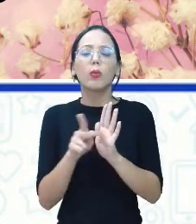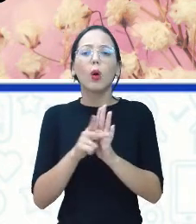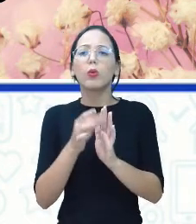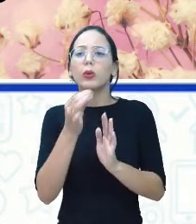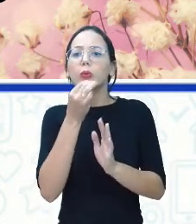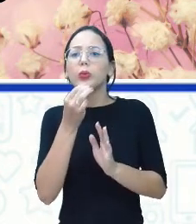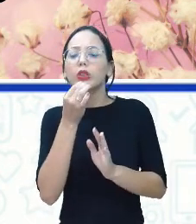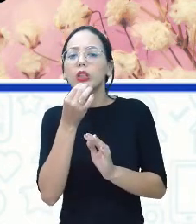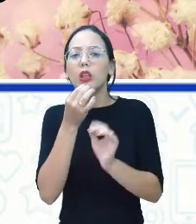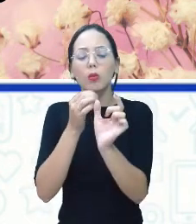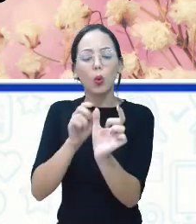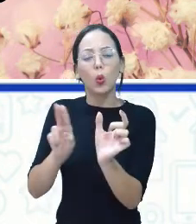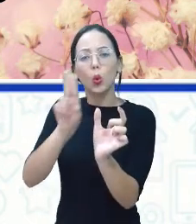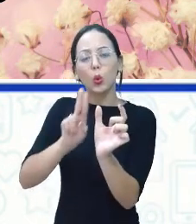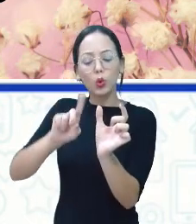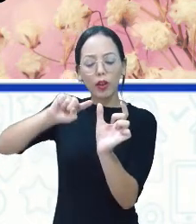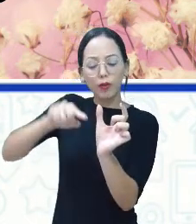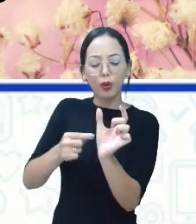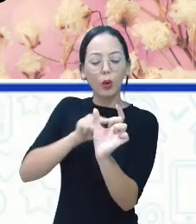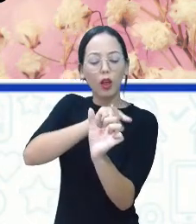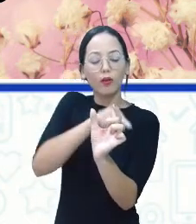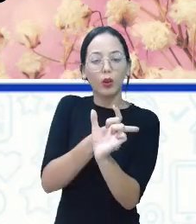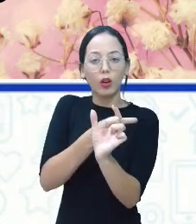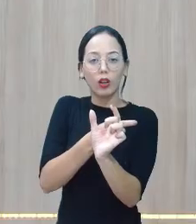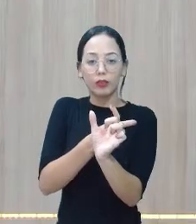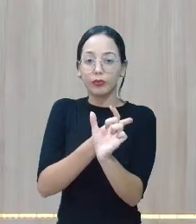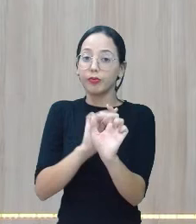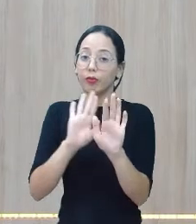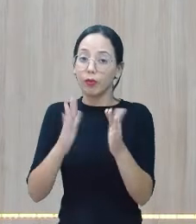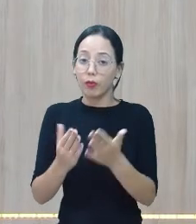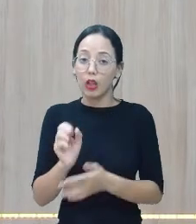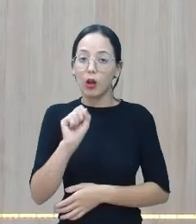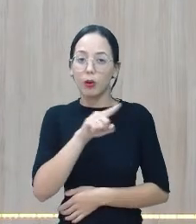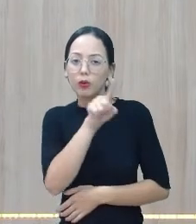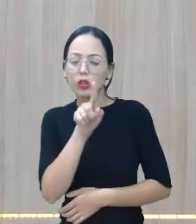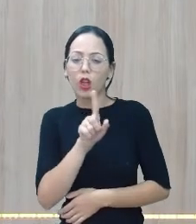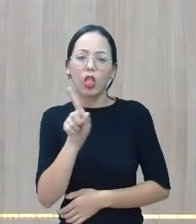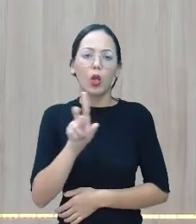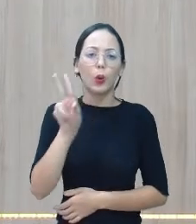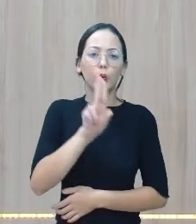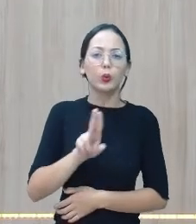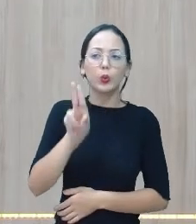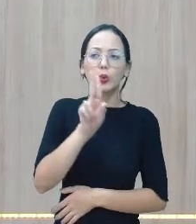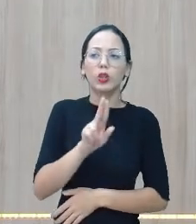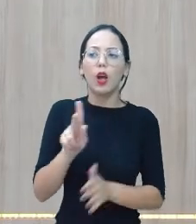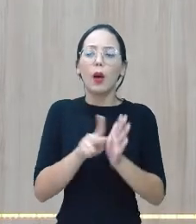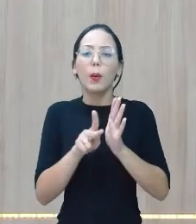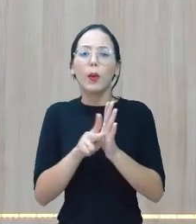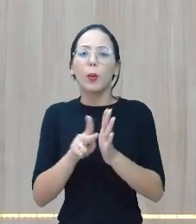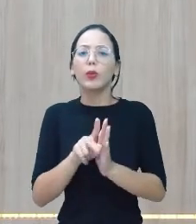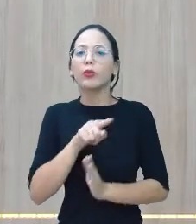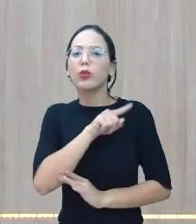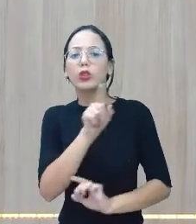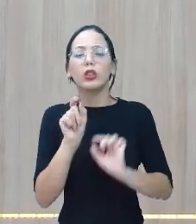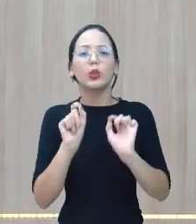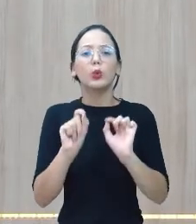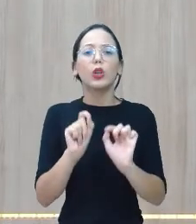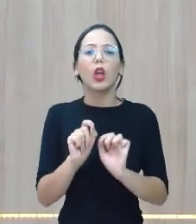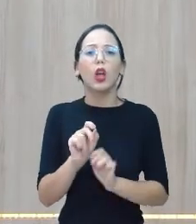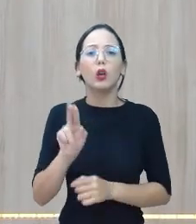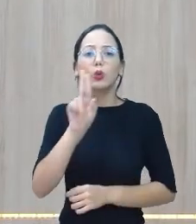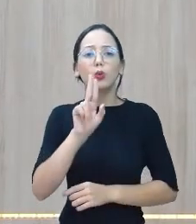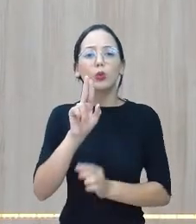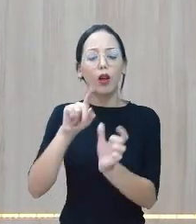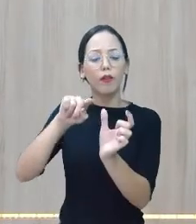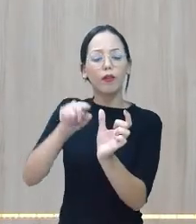termo, coloca-se a vírgula. Então, para você não usar, não é? O termo, você coloca a vírgula.